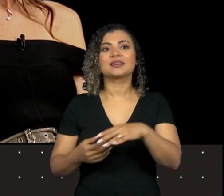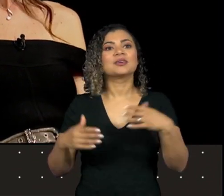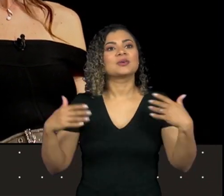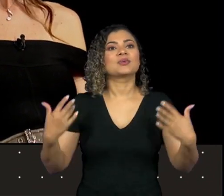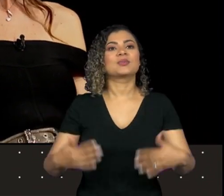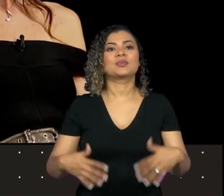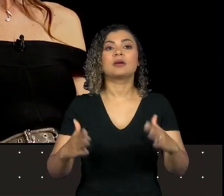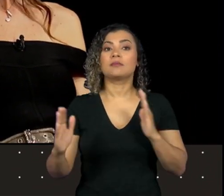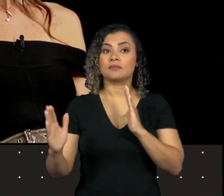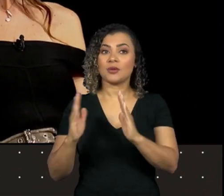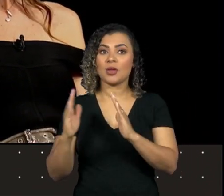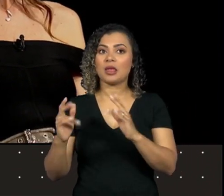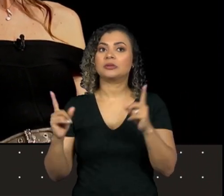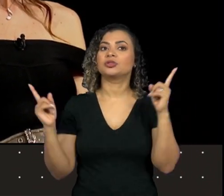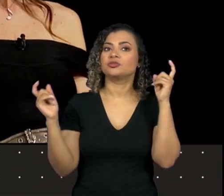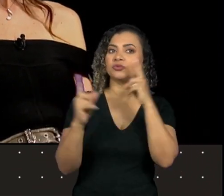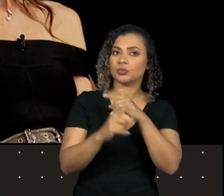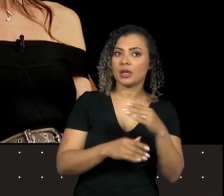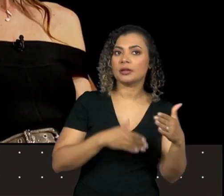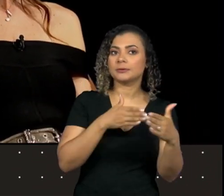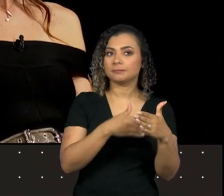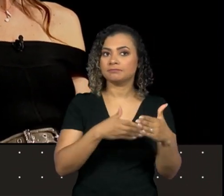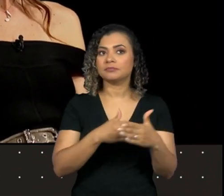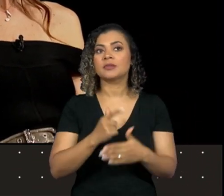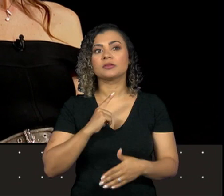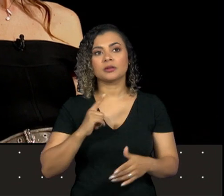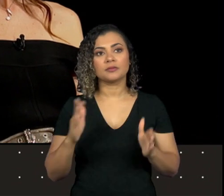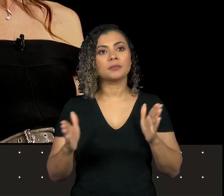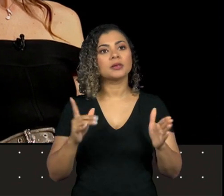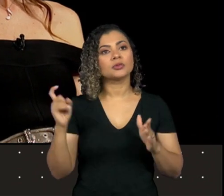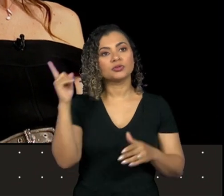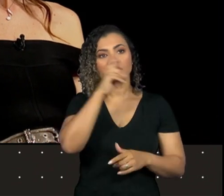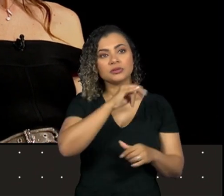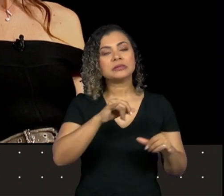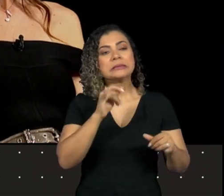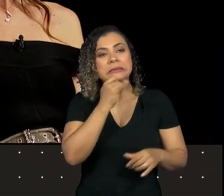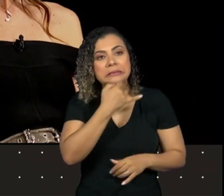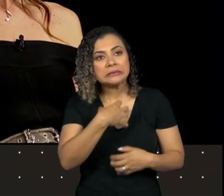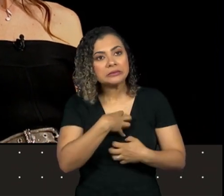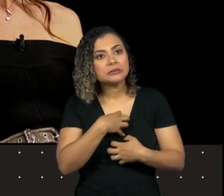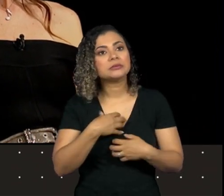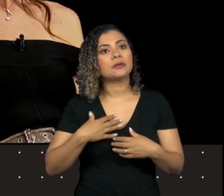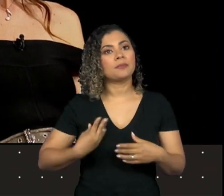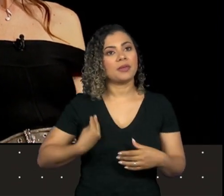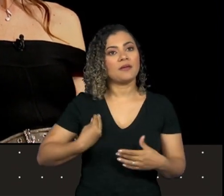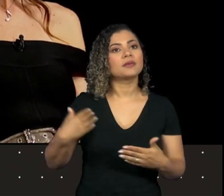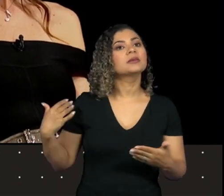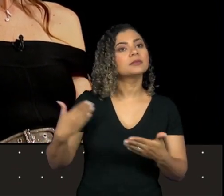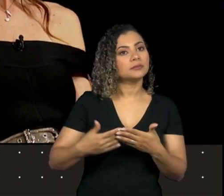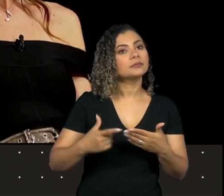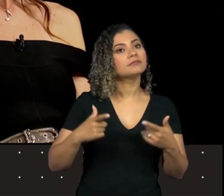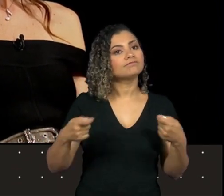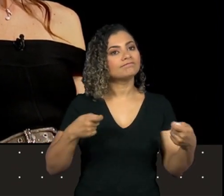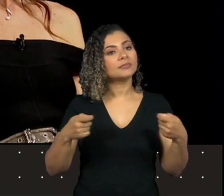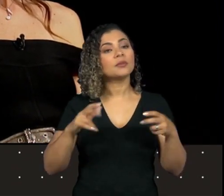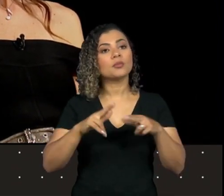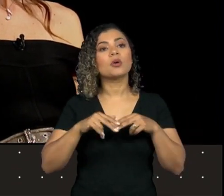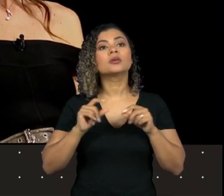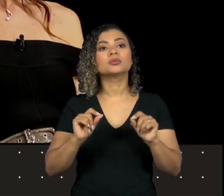Tivemos momentos de perrengue, eu passei por um momento muito triste, muito conturbado na minha vida, que foi